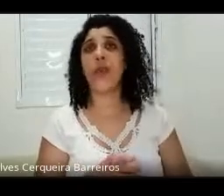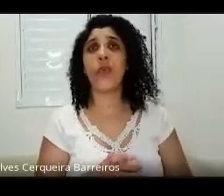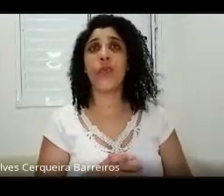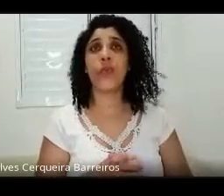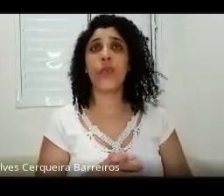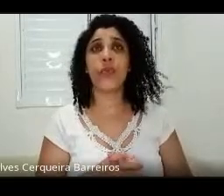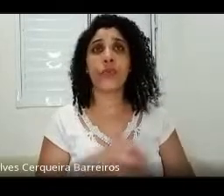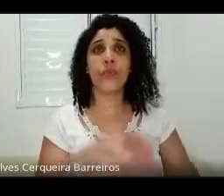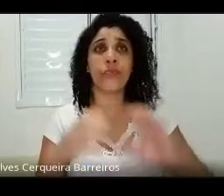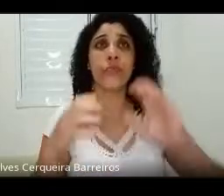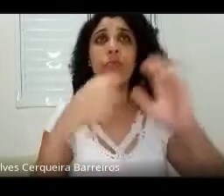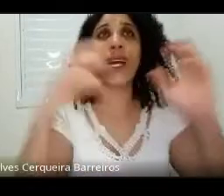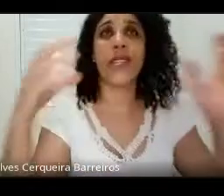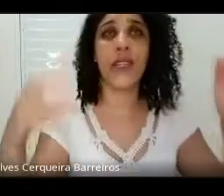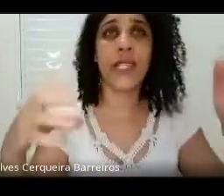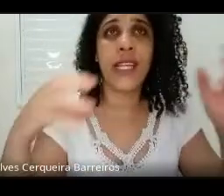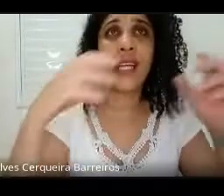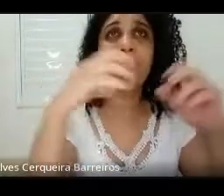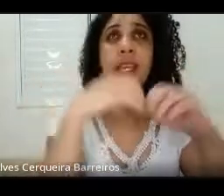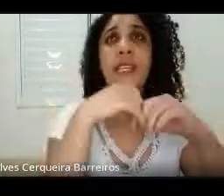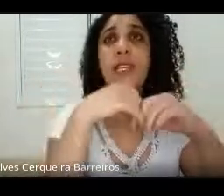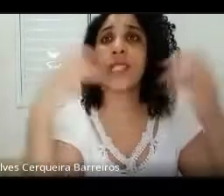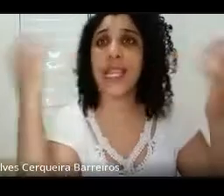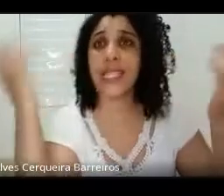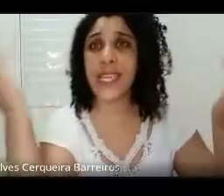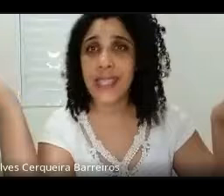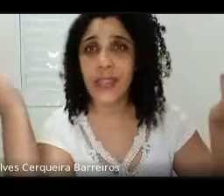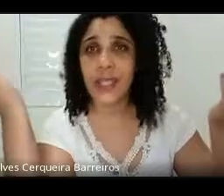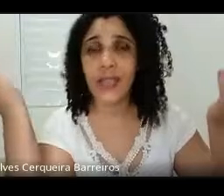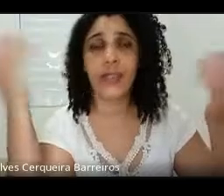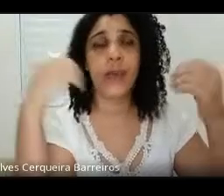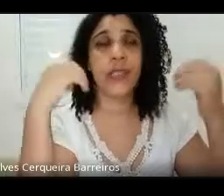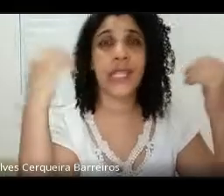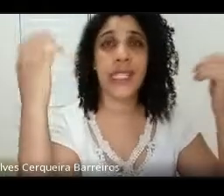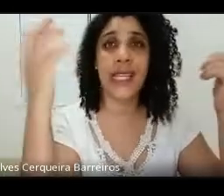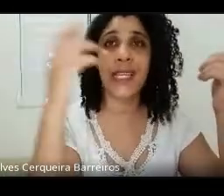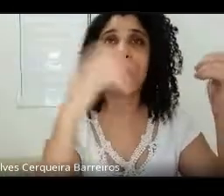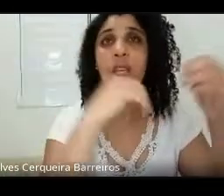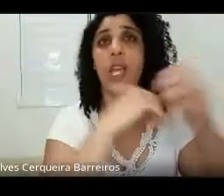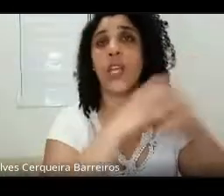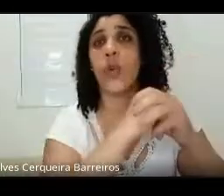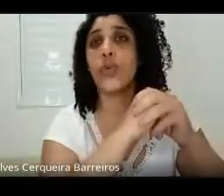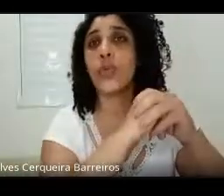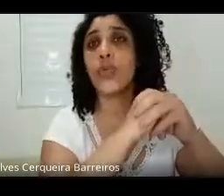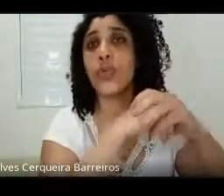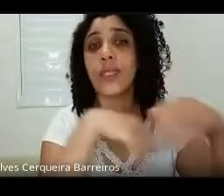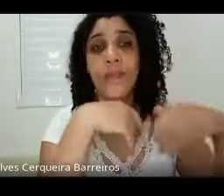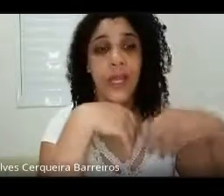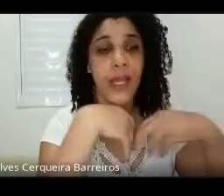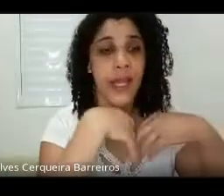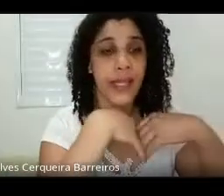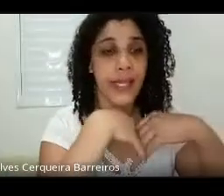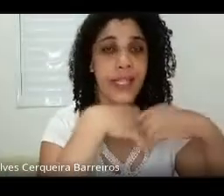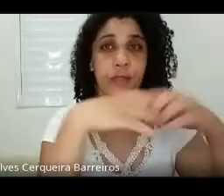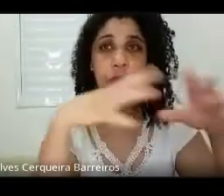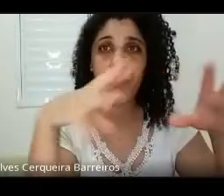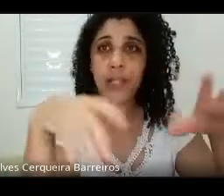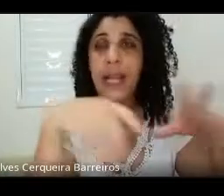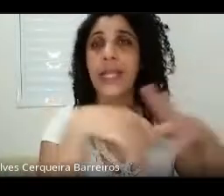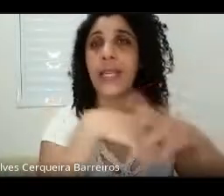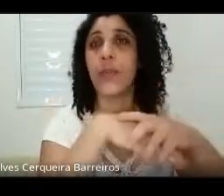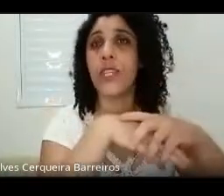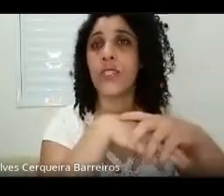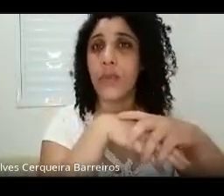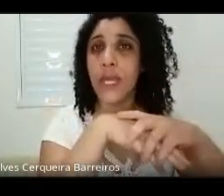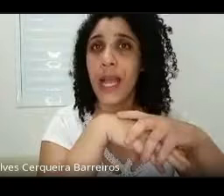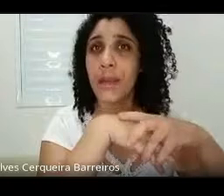É um... No caso da língua de sinais, seriam sinais caseiros, né? Os chamados sinais caseiros, que alguns surdos desenvolvem